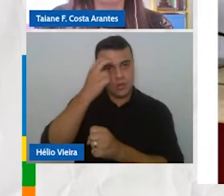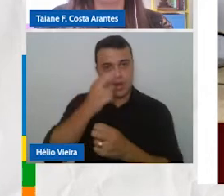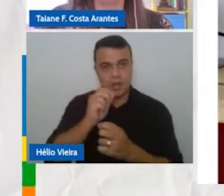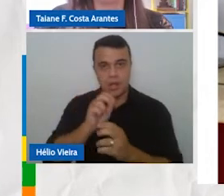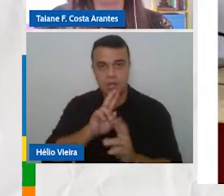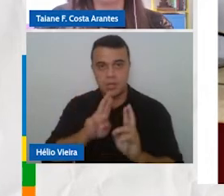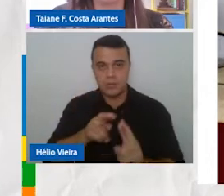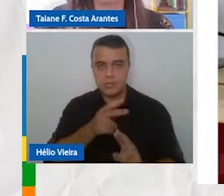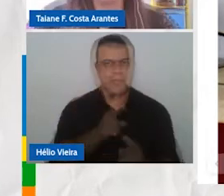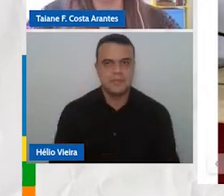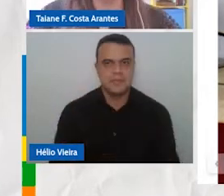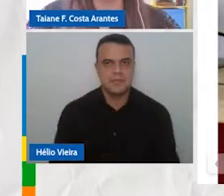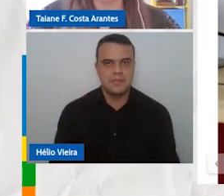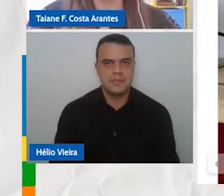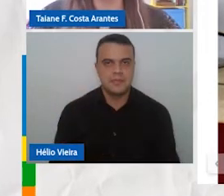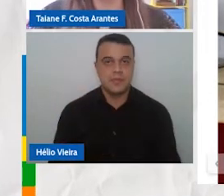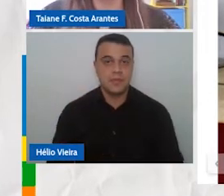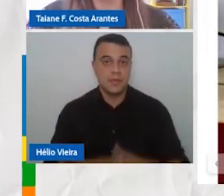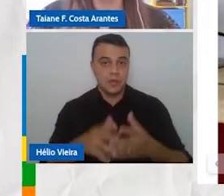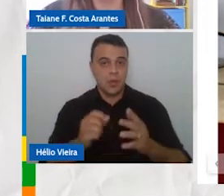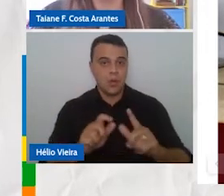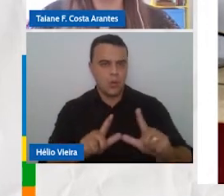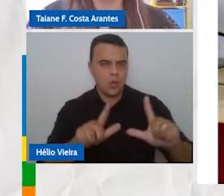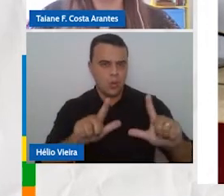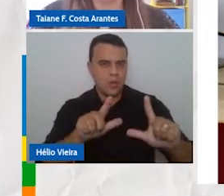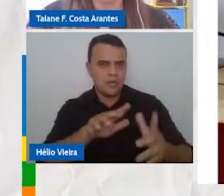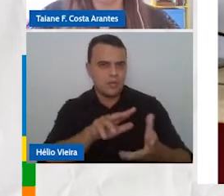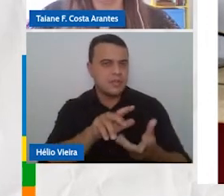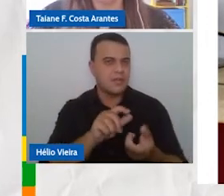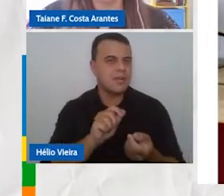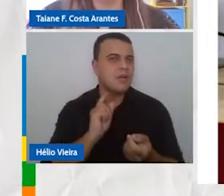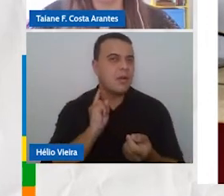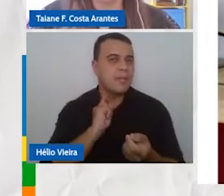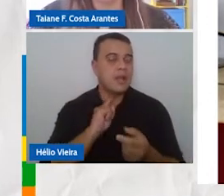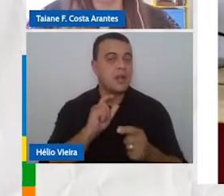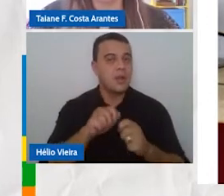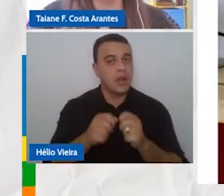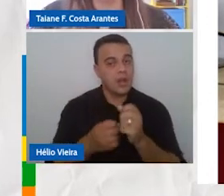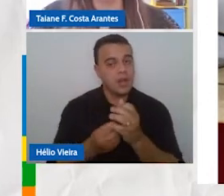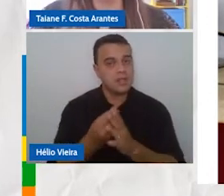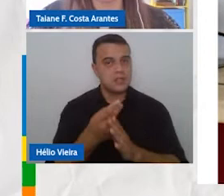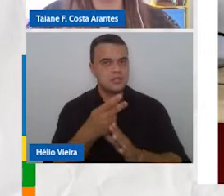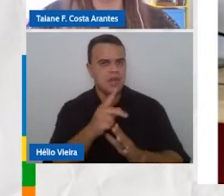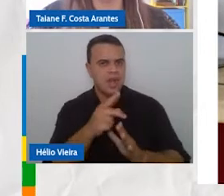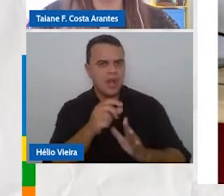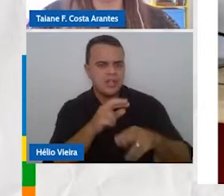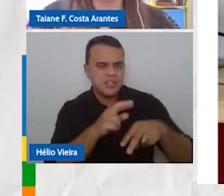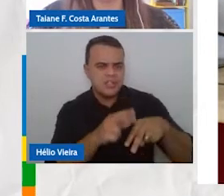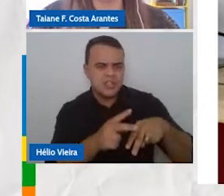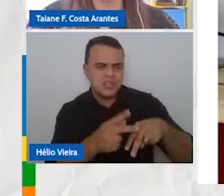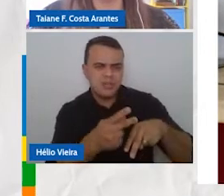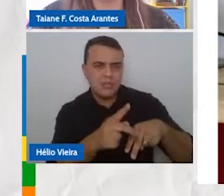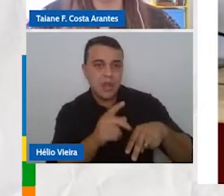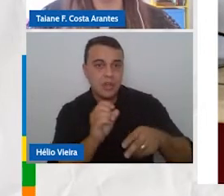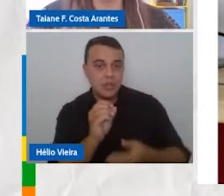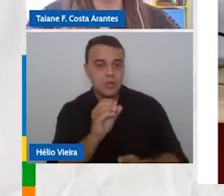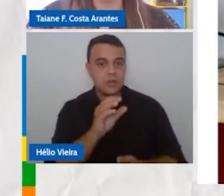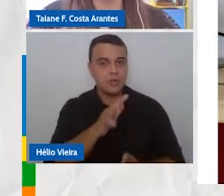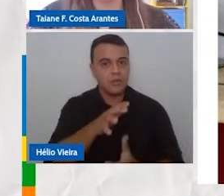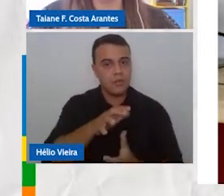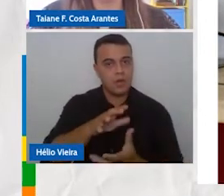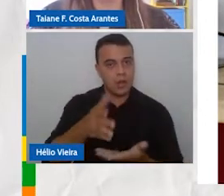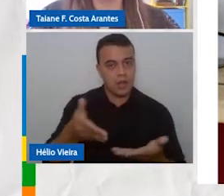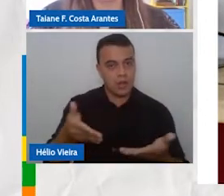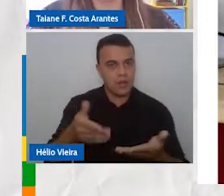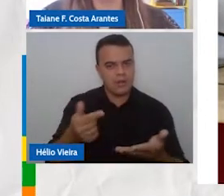pela sua preservação. O quadro Civilização Mineira é uma obra caracteristicamente modernista, que